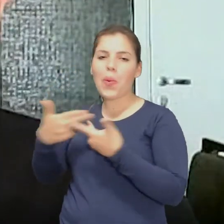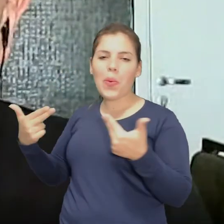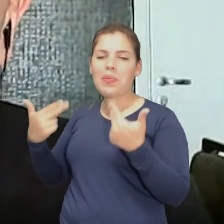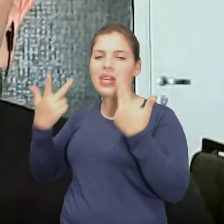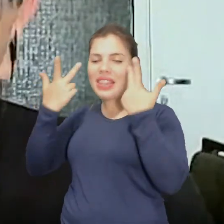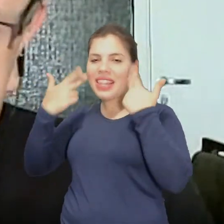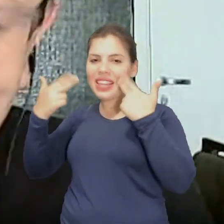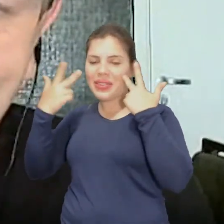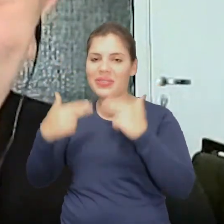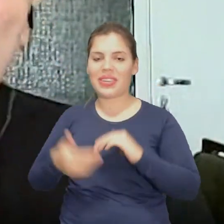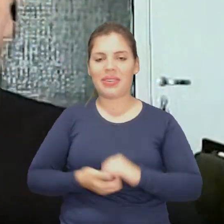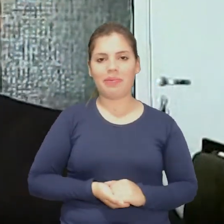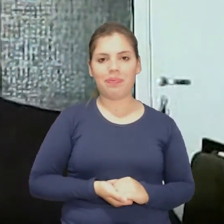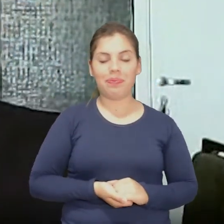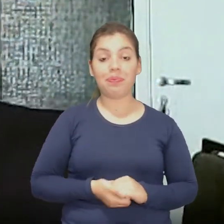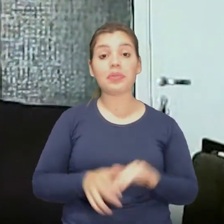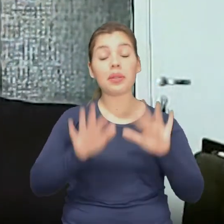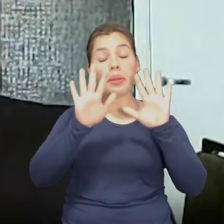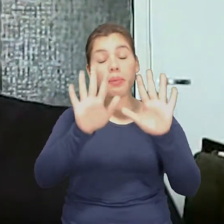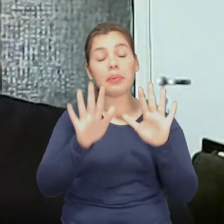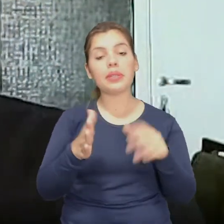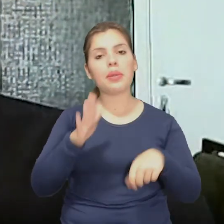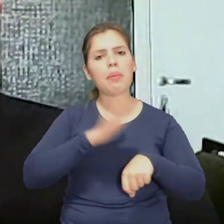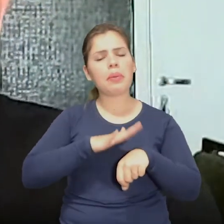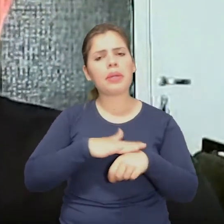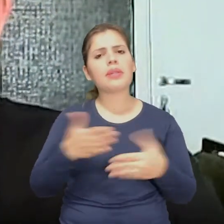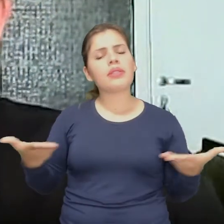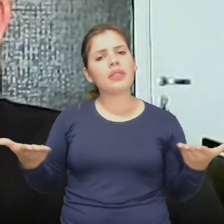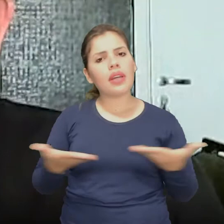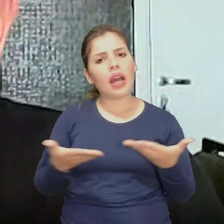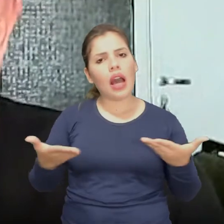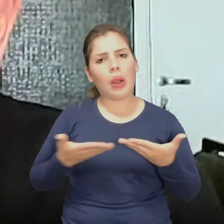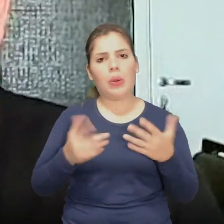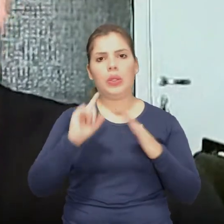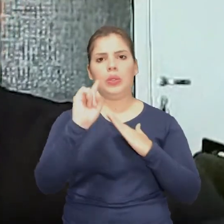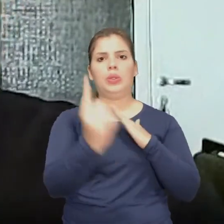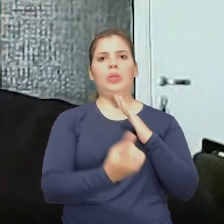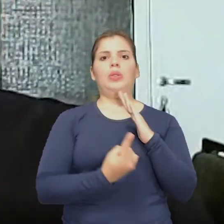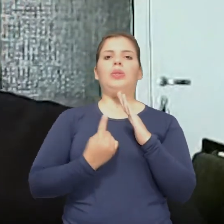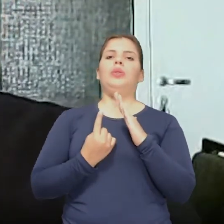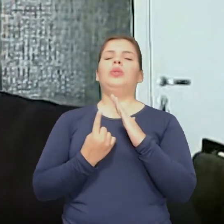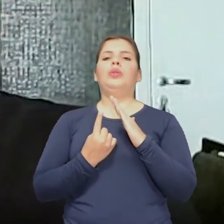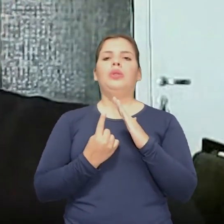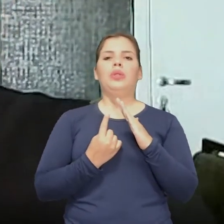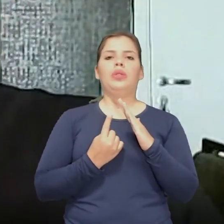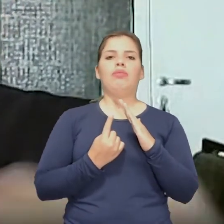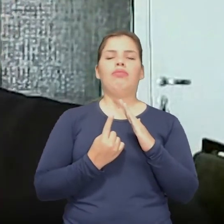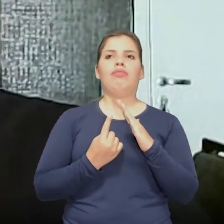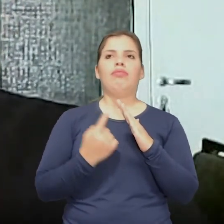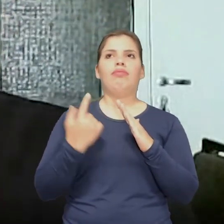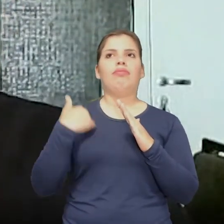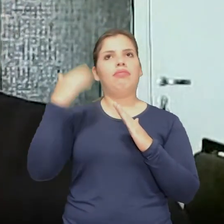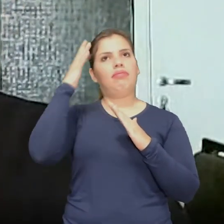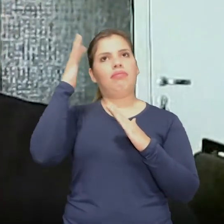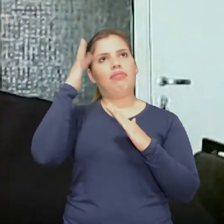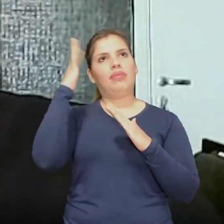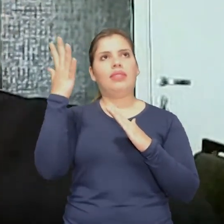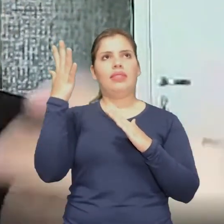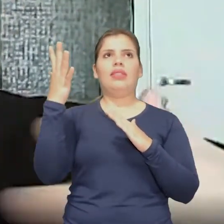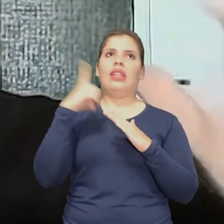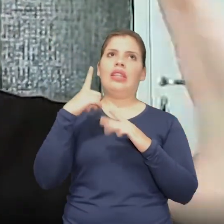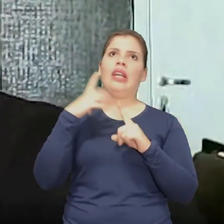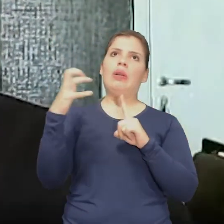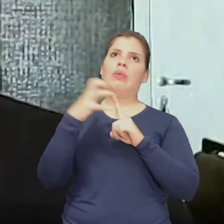mundo. Nesse momento de isolamento social que a gente está passando, né? Eu ia perguntar se interfere na vida das pessoas,